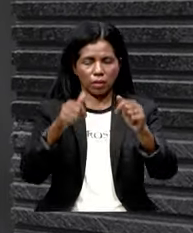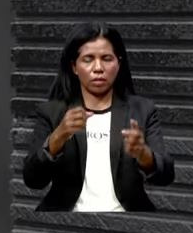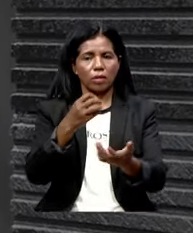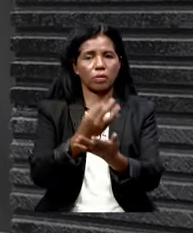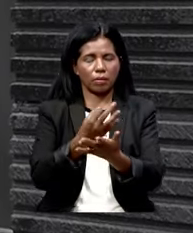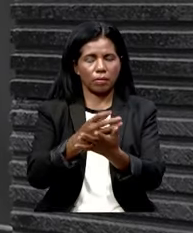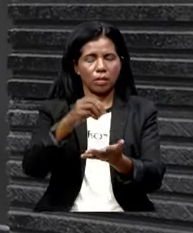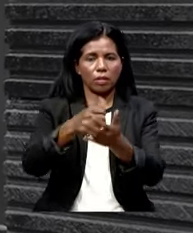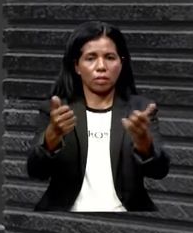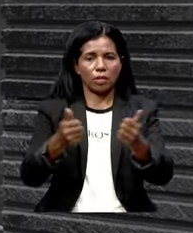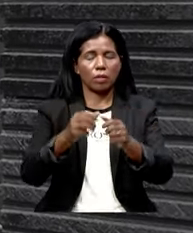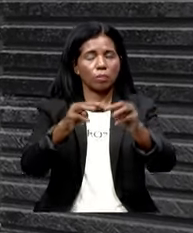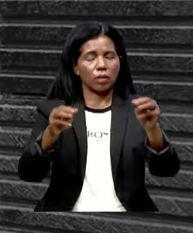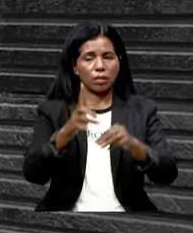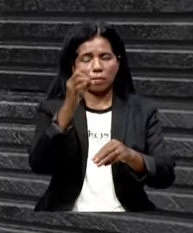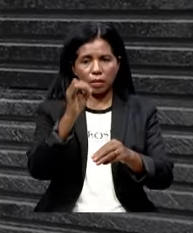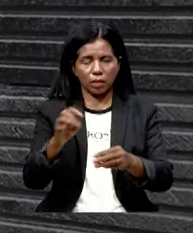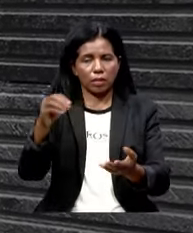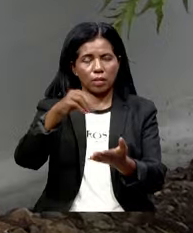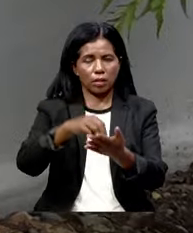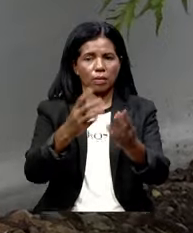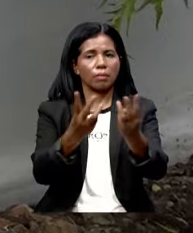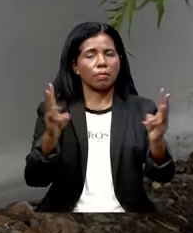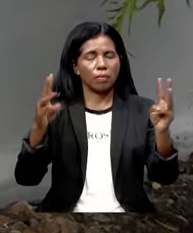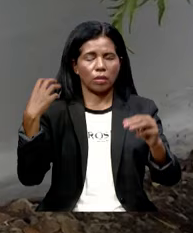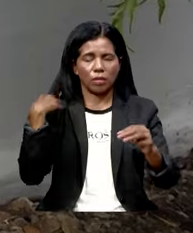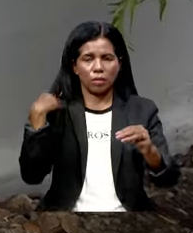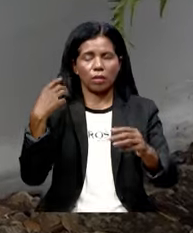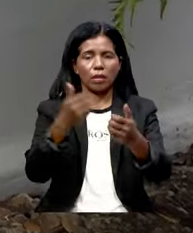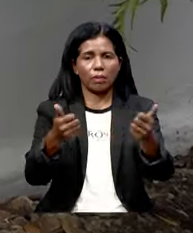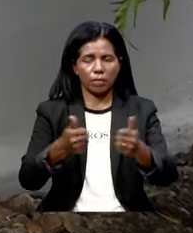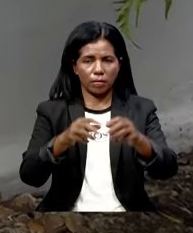né, a autoridade do município de Dili aloca para a construção moro, para edifício posto